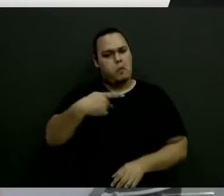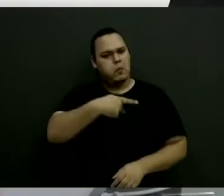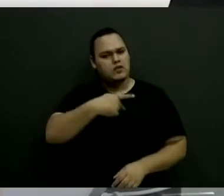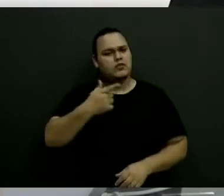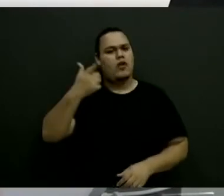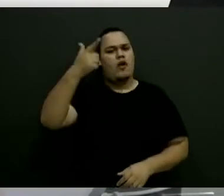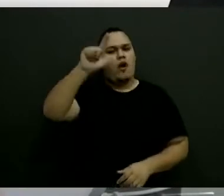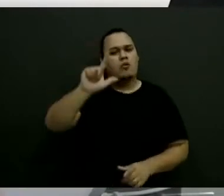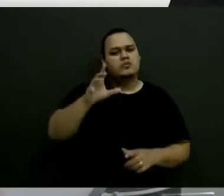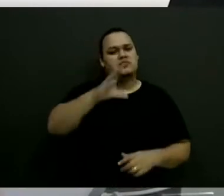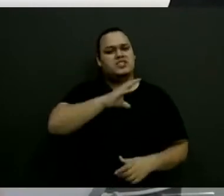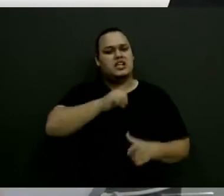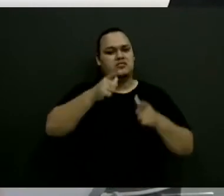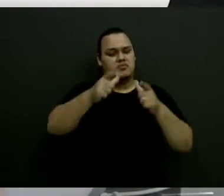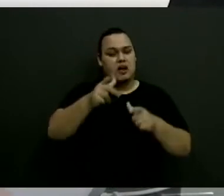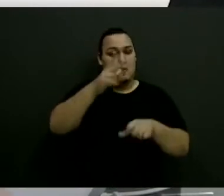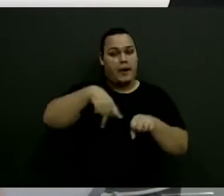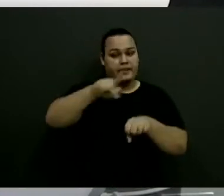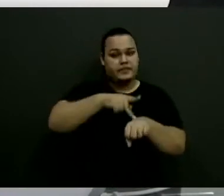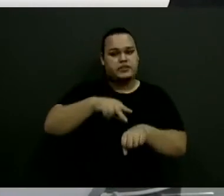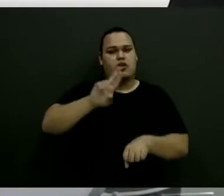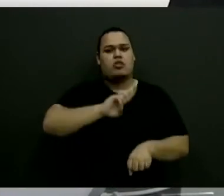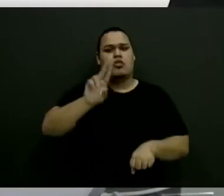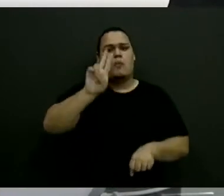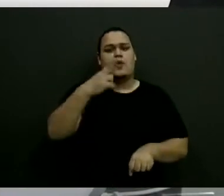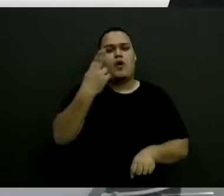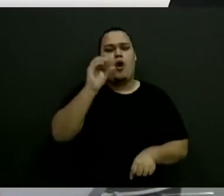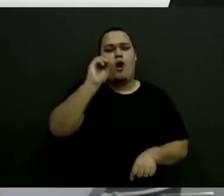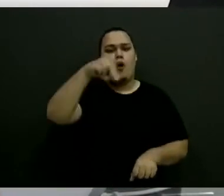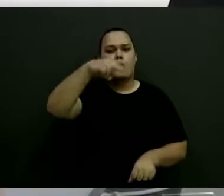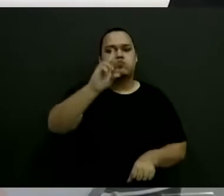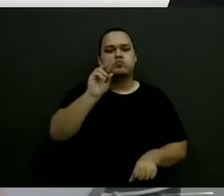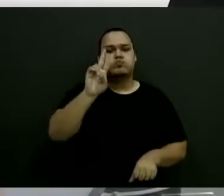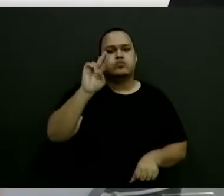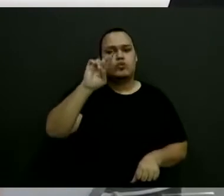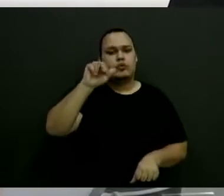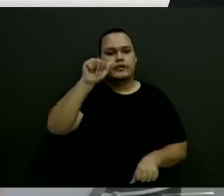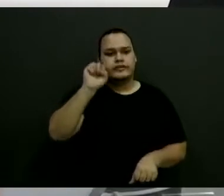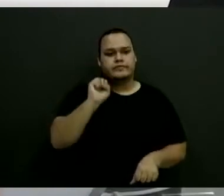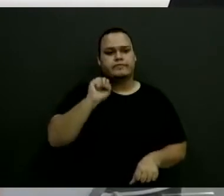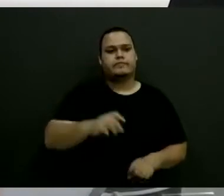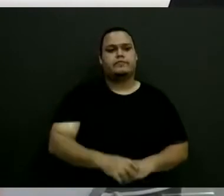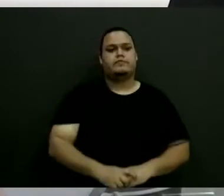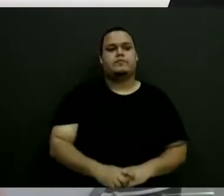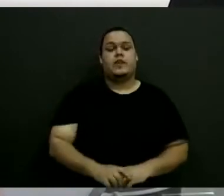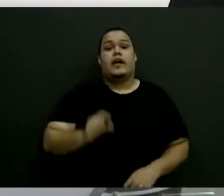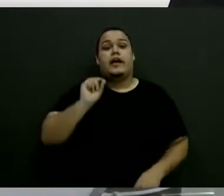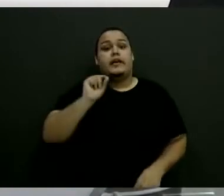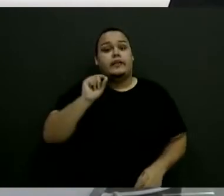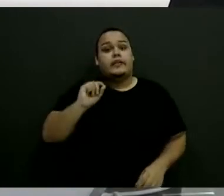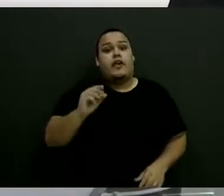o privilégio de estar com a equipe de pastores aqui do Brasil, lá em Honduras, conheci a